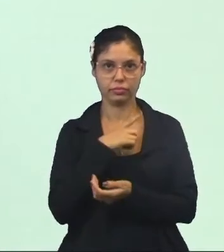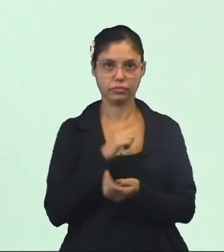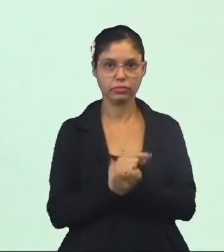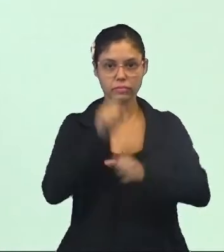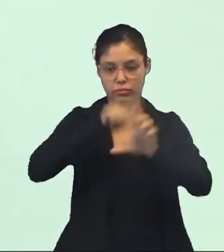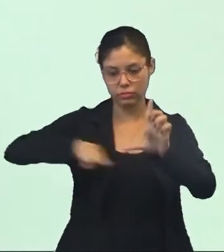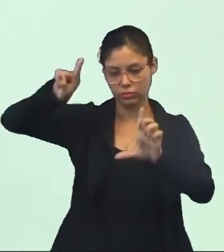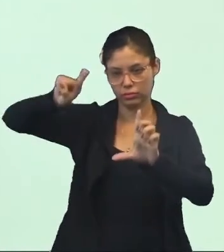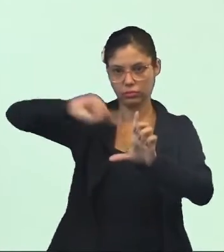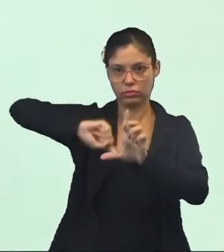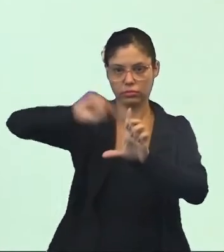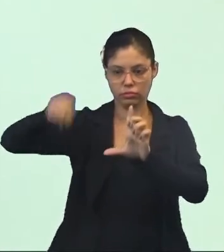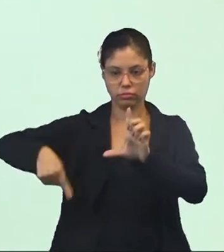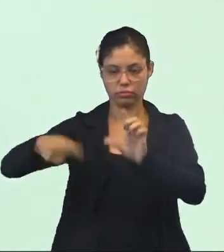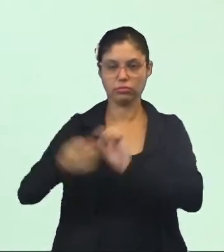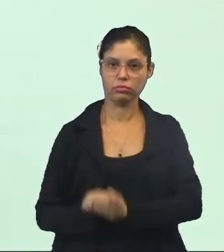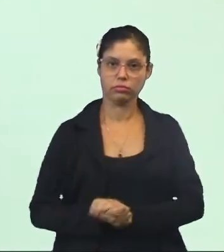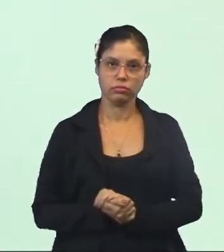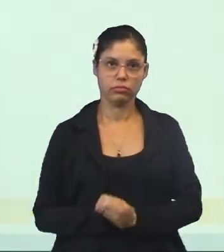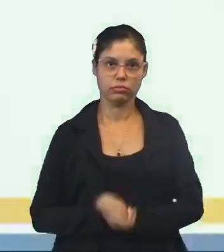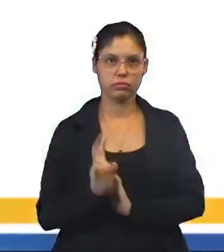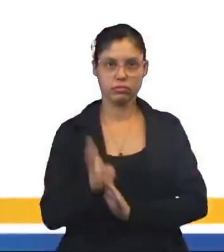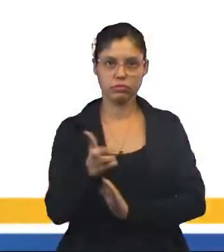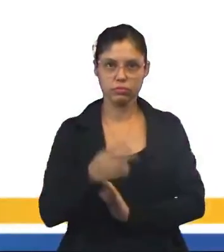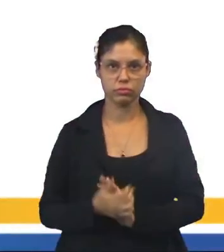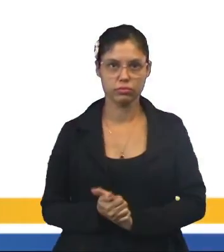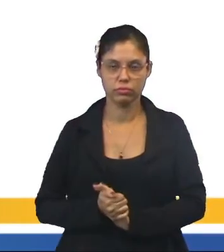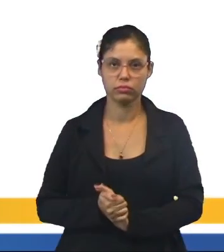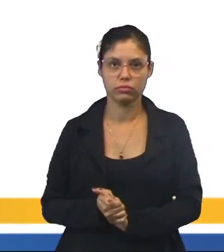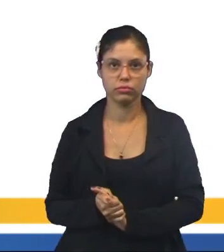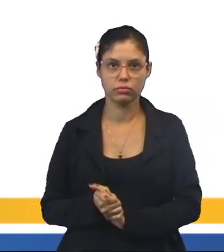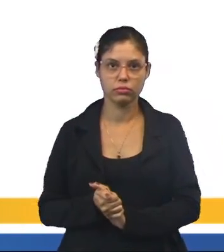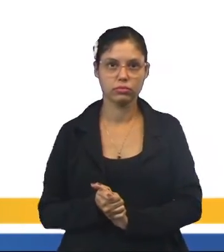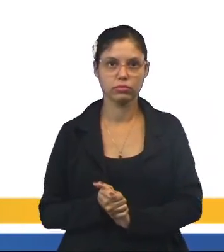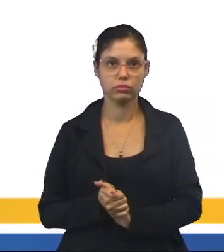cima e côncavo para baixo. Continuando.